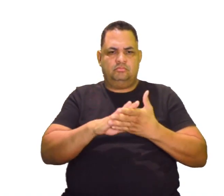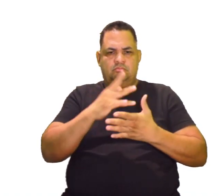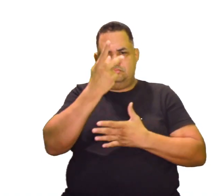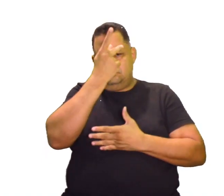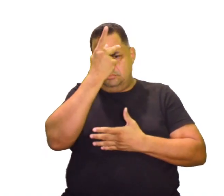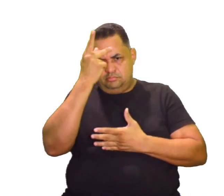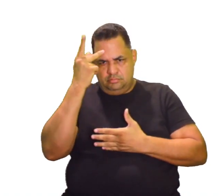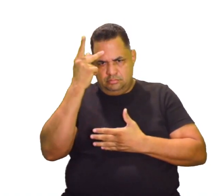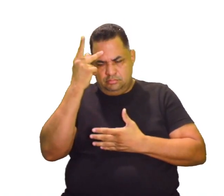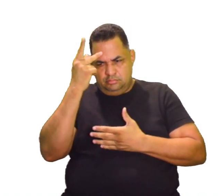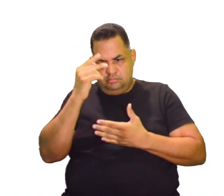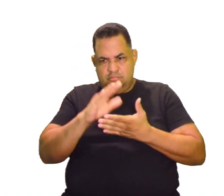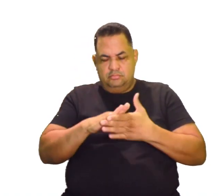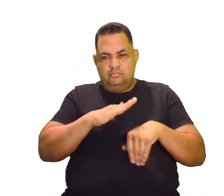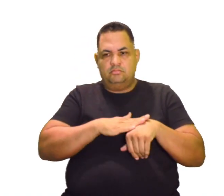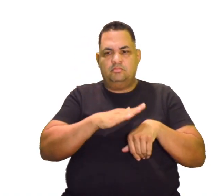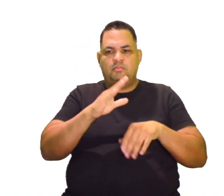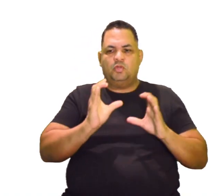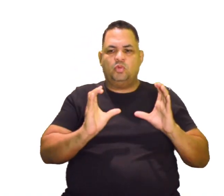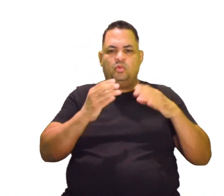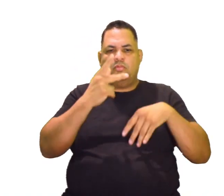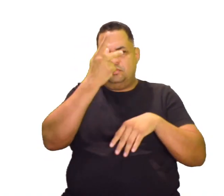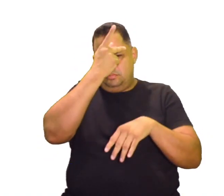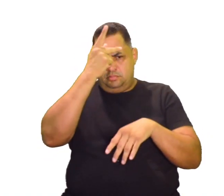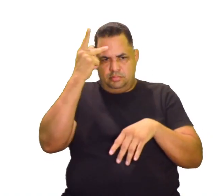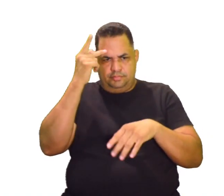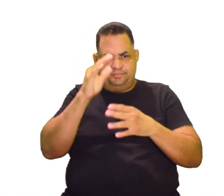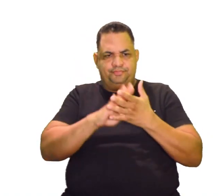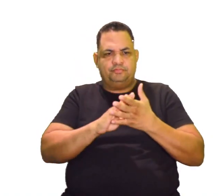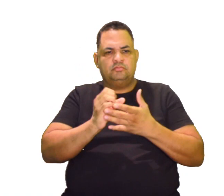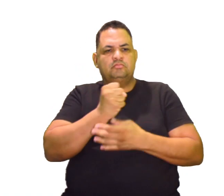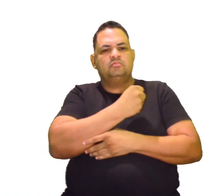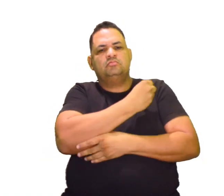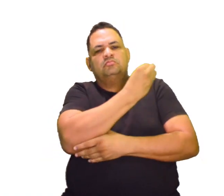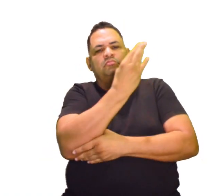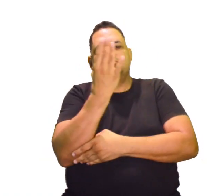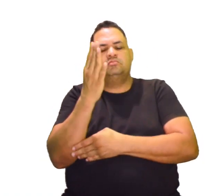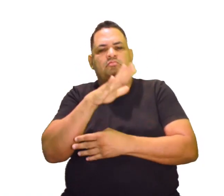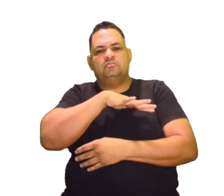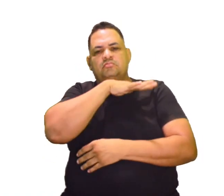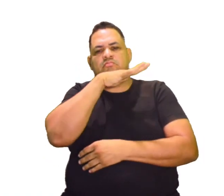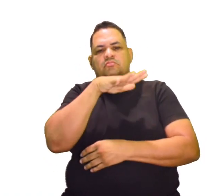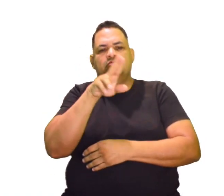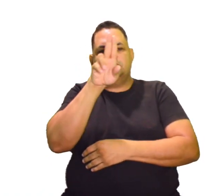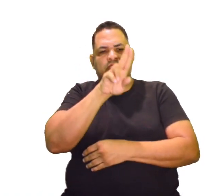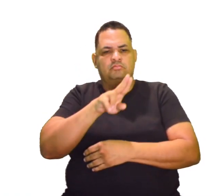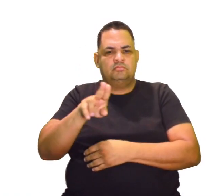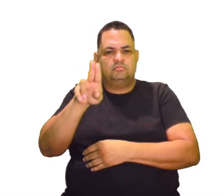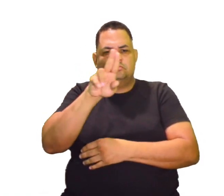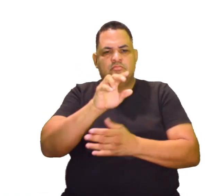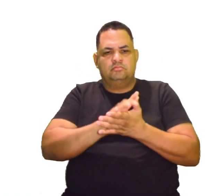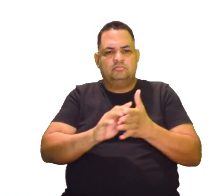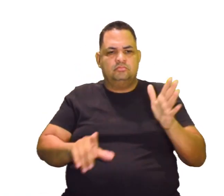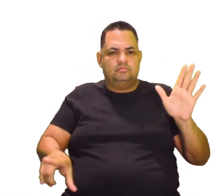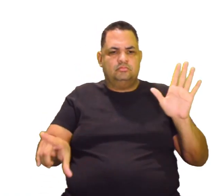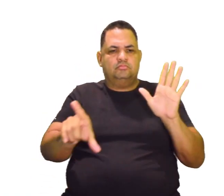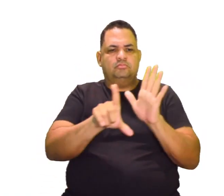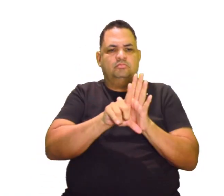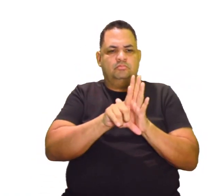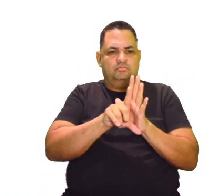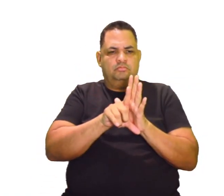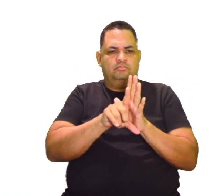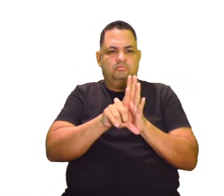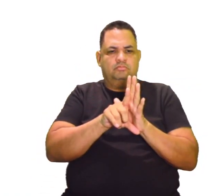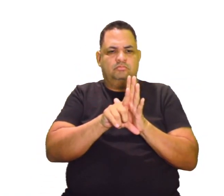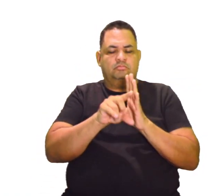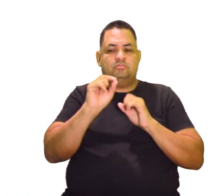pode ser grupo de pessoas, mais pessoas, pode ser paisagem com animais, utilizando, olha o